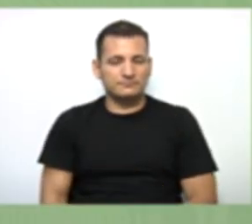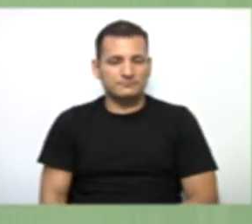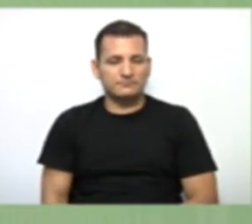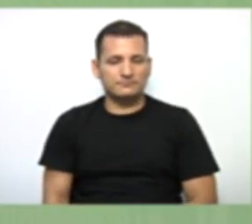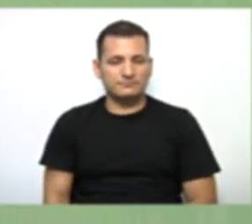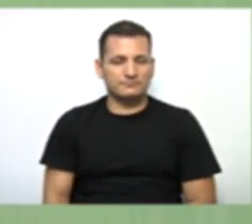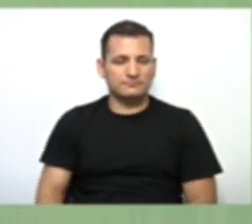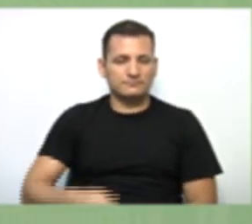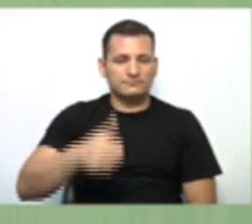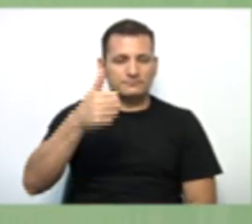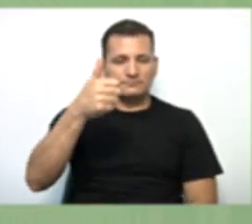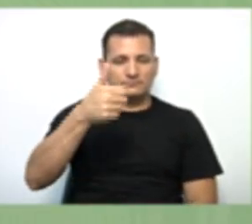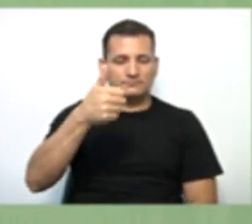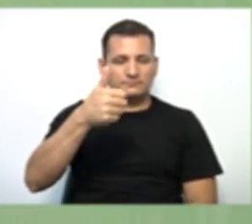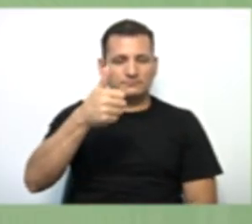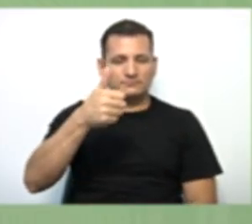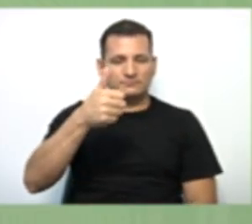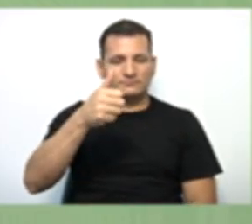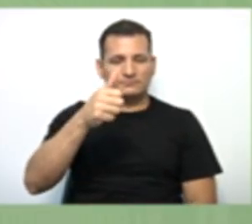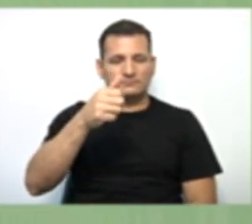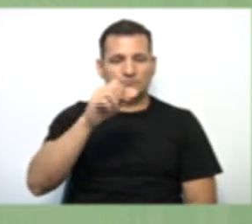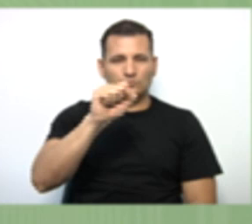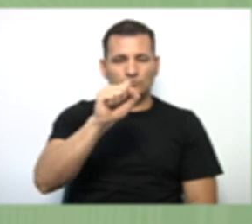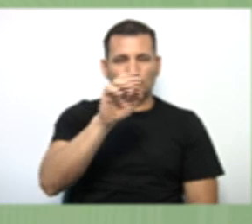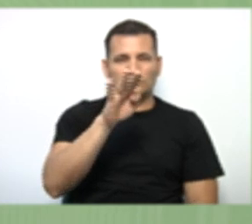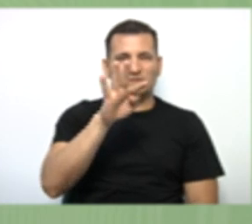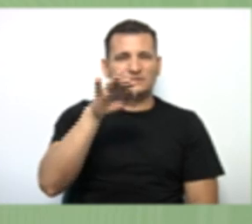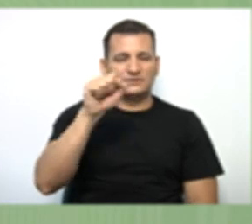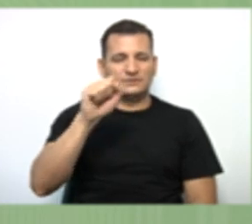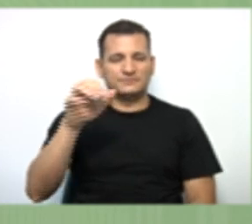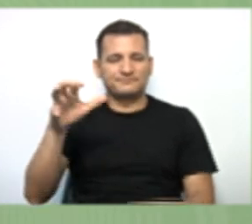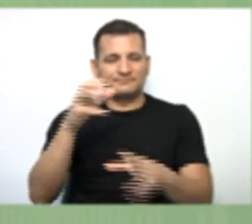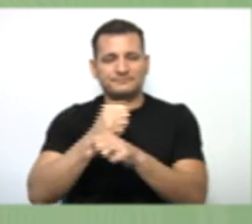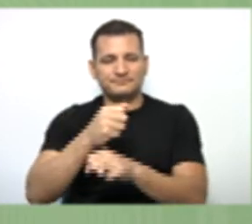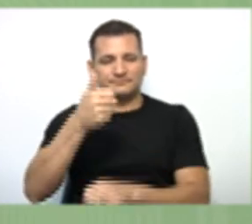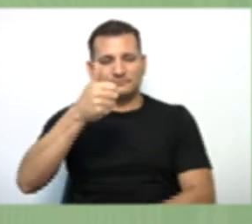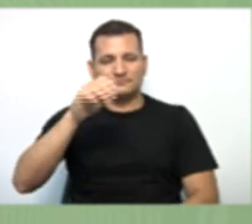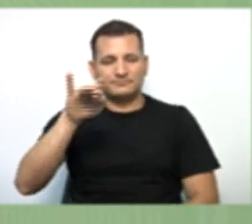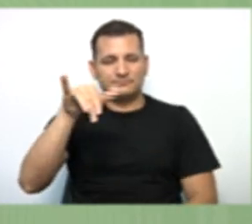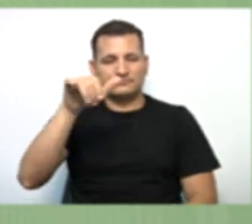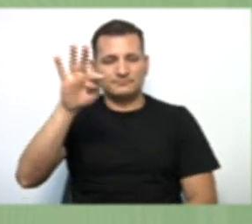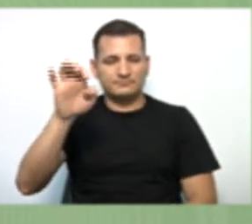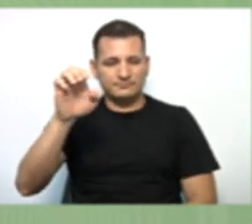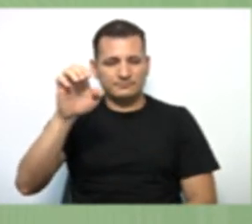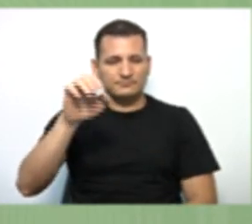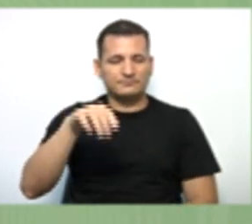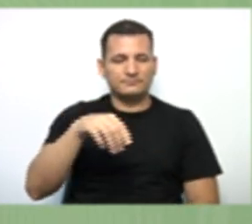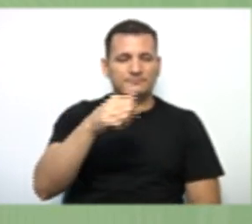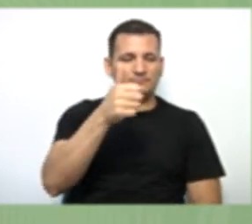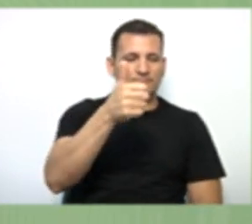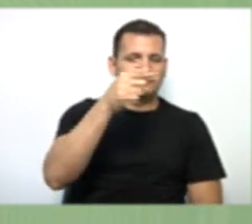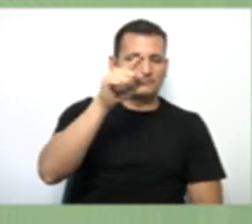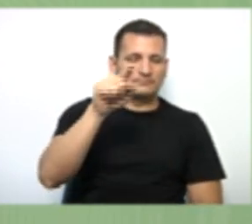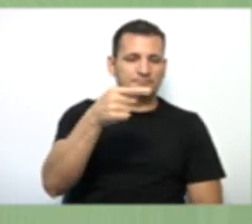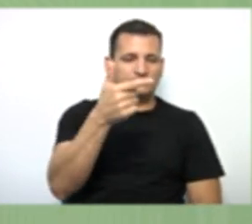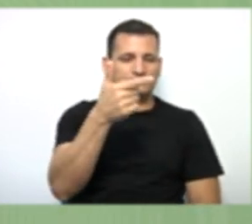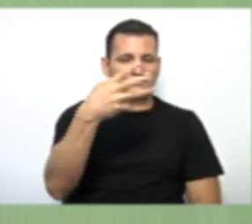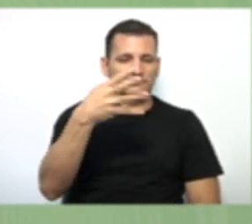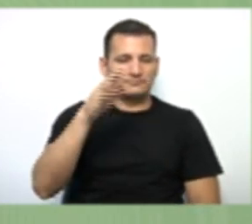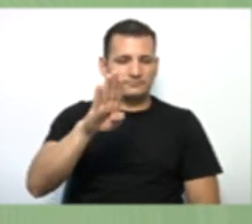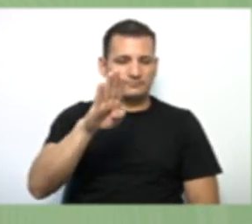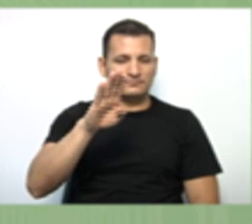Um bit, 8 bits é um byte. 1024 bytes é 1 kilobyte, né?